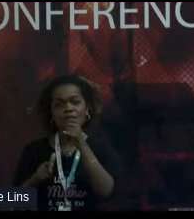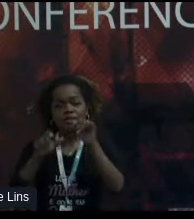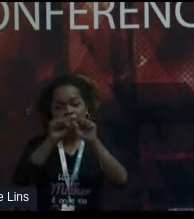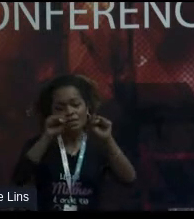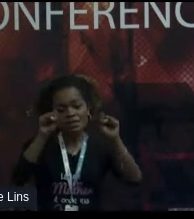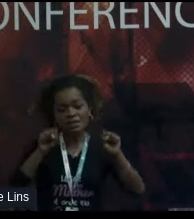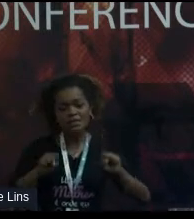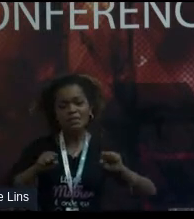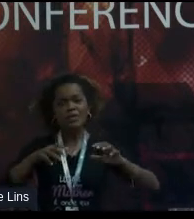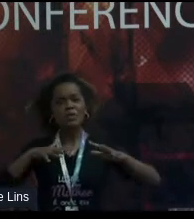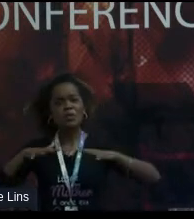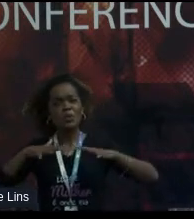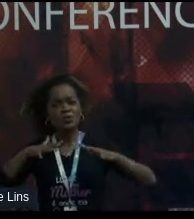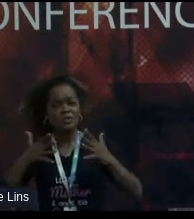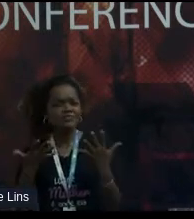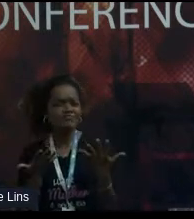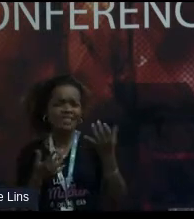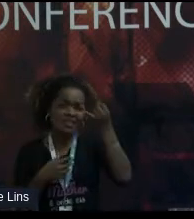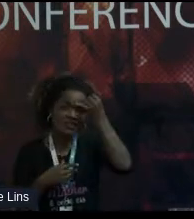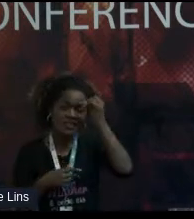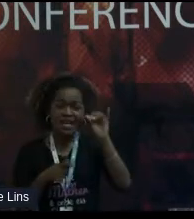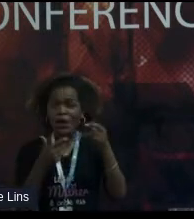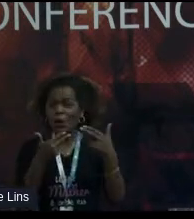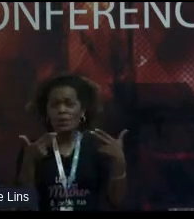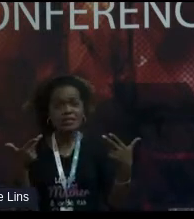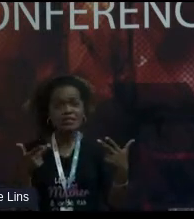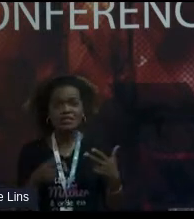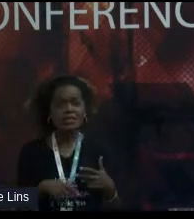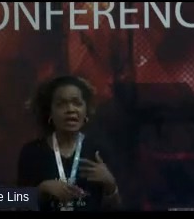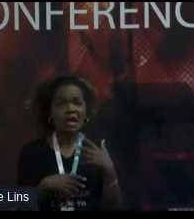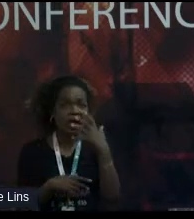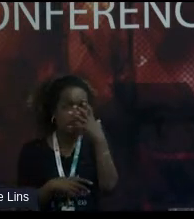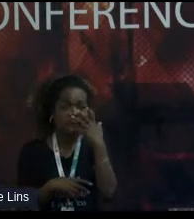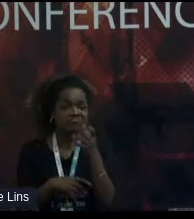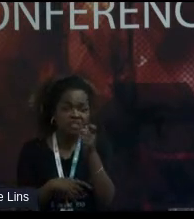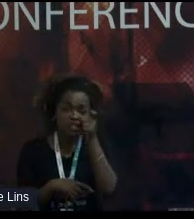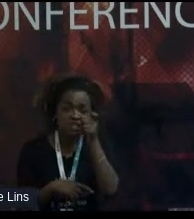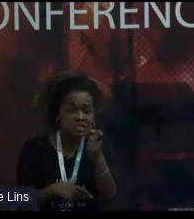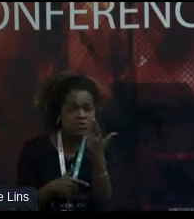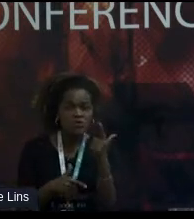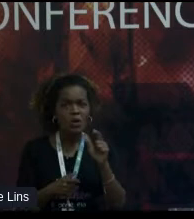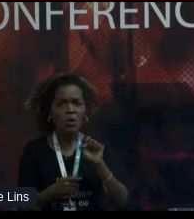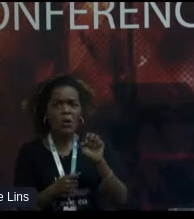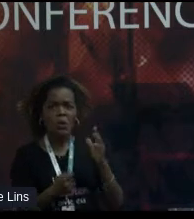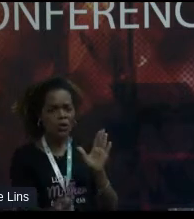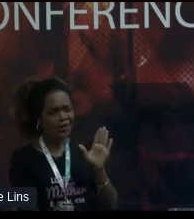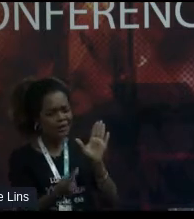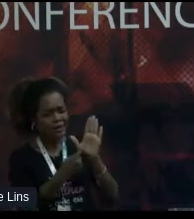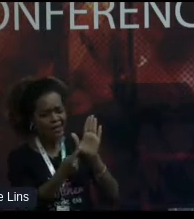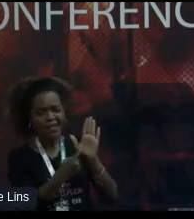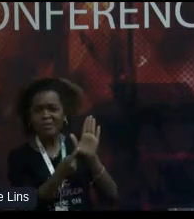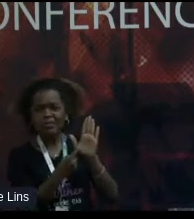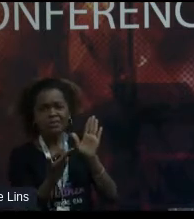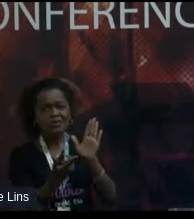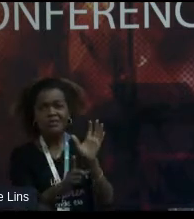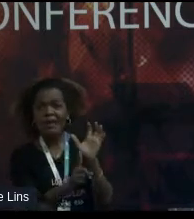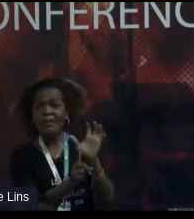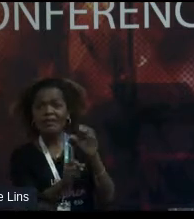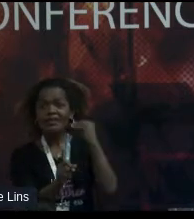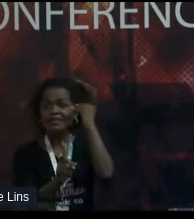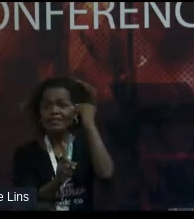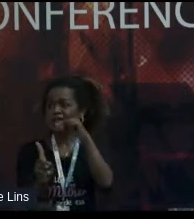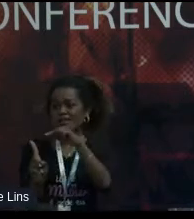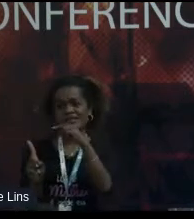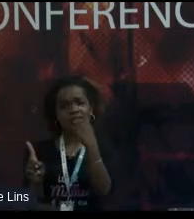desgastem visitando links que não te interessam ou clicando em botões que vai impactar na sua experiência,